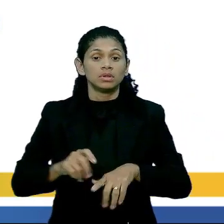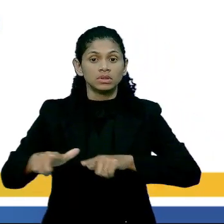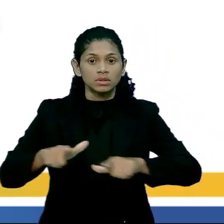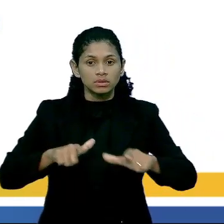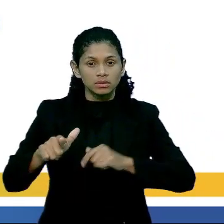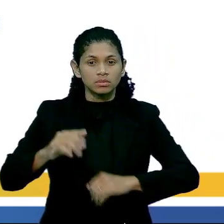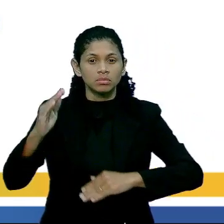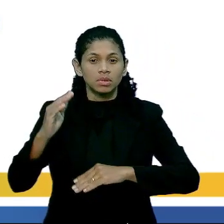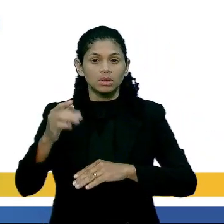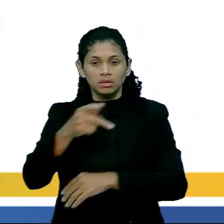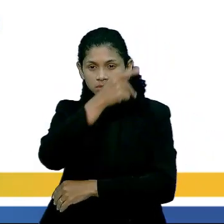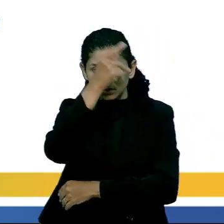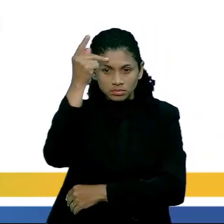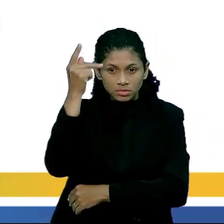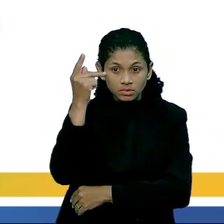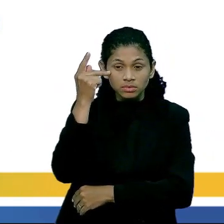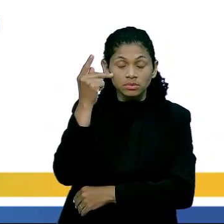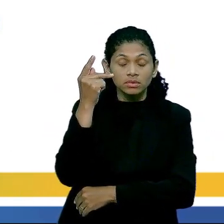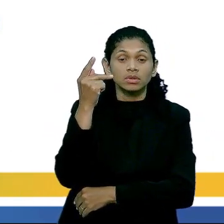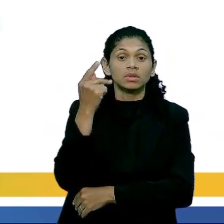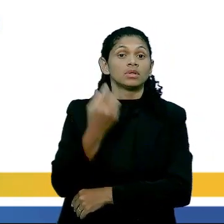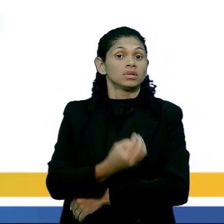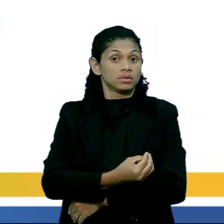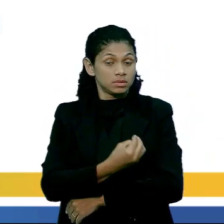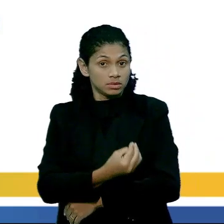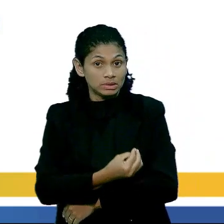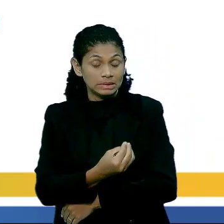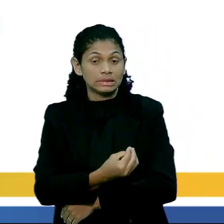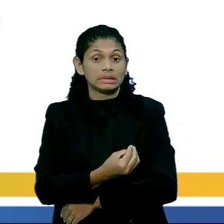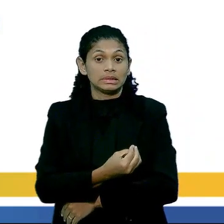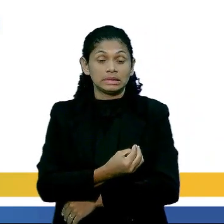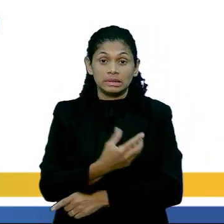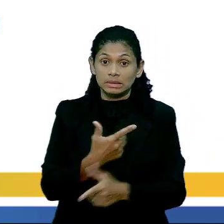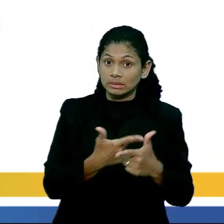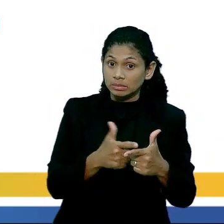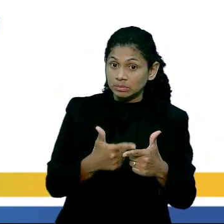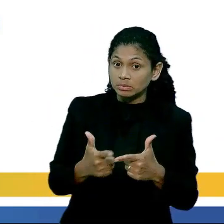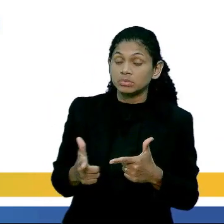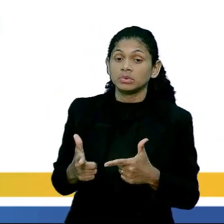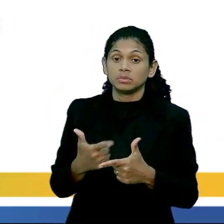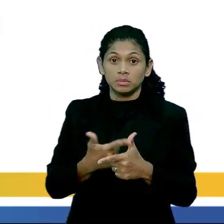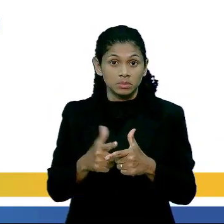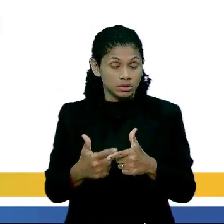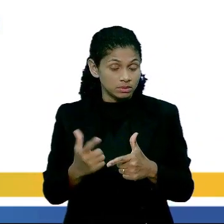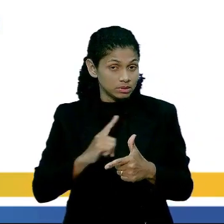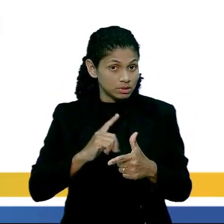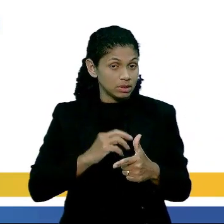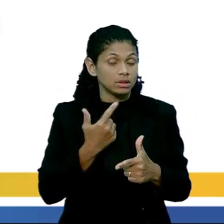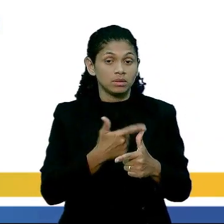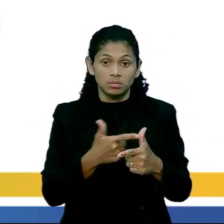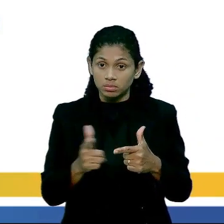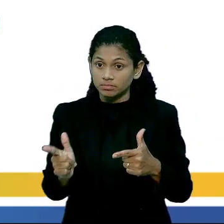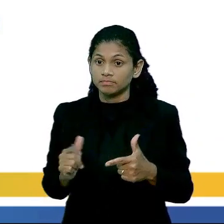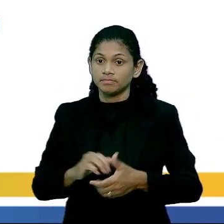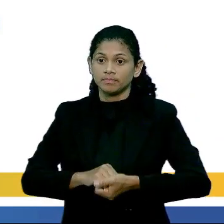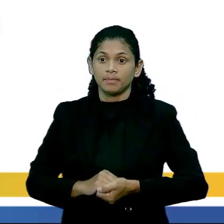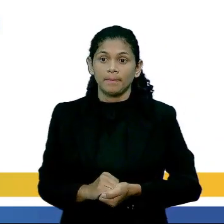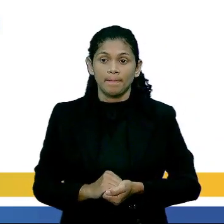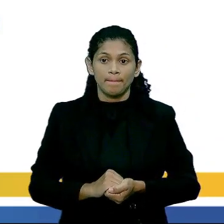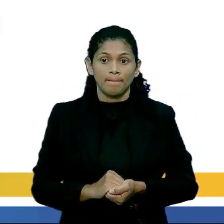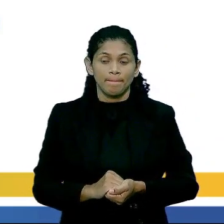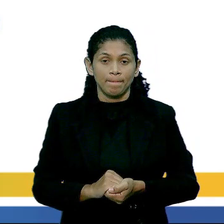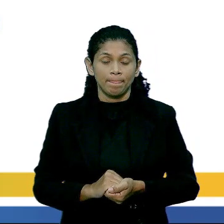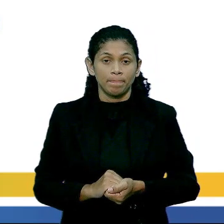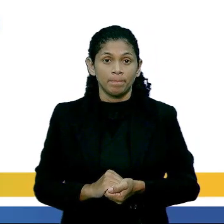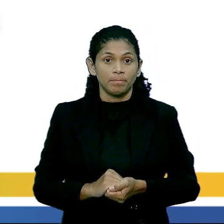pessoas que estão em situações complicadas Ou seja que está aberto a ajudar pessoas em situações complicadas bom é